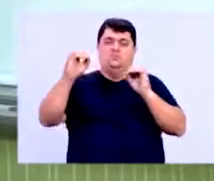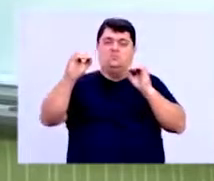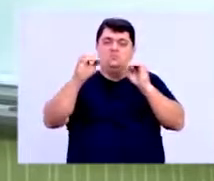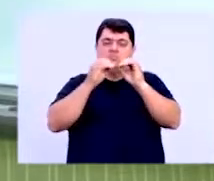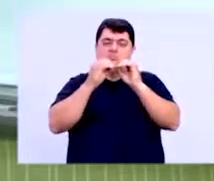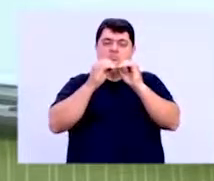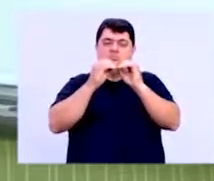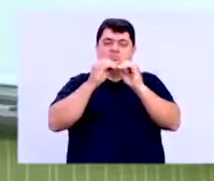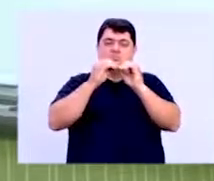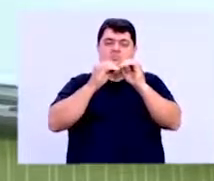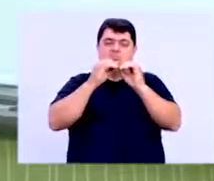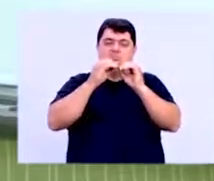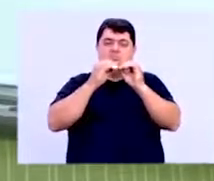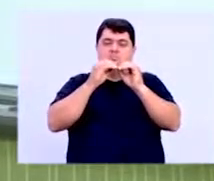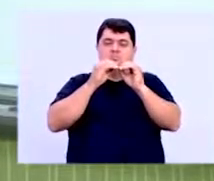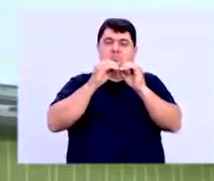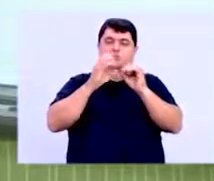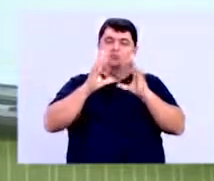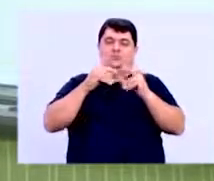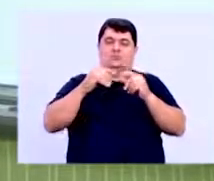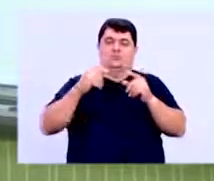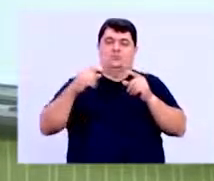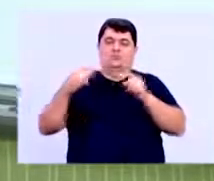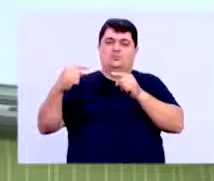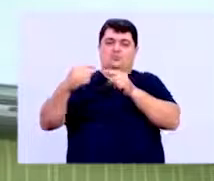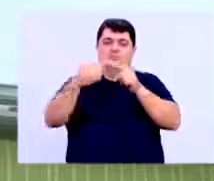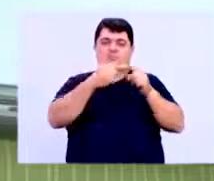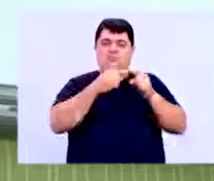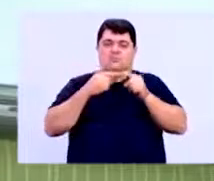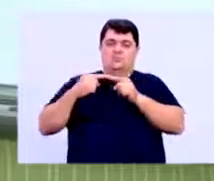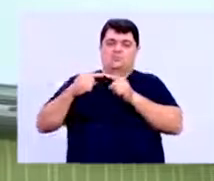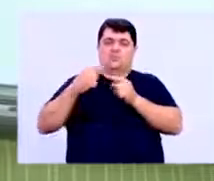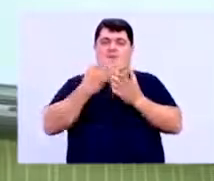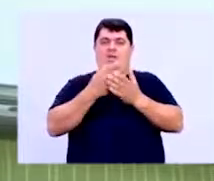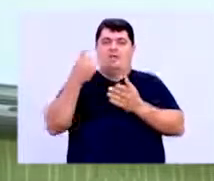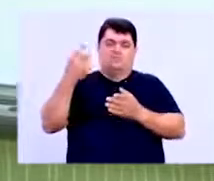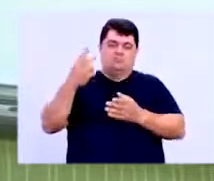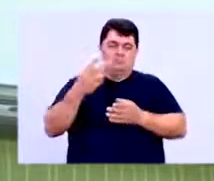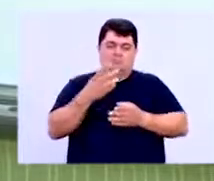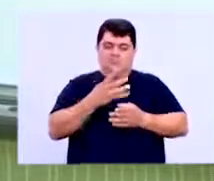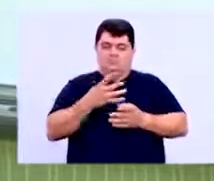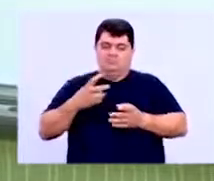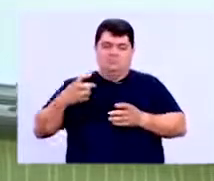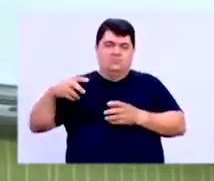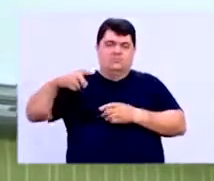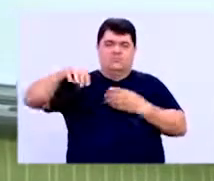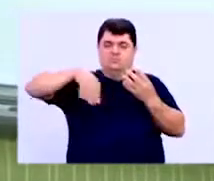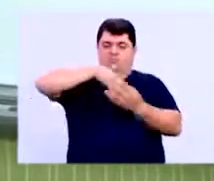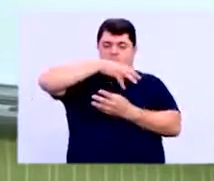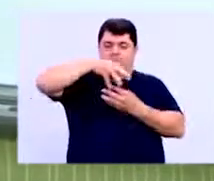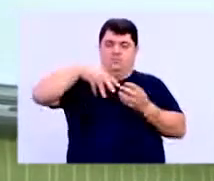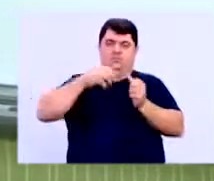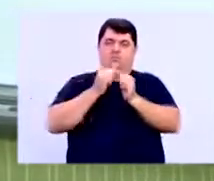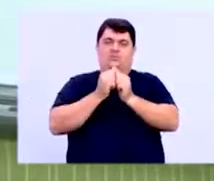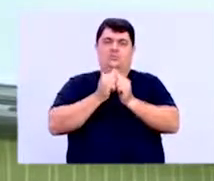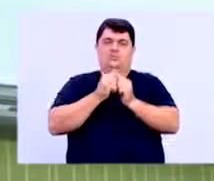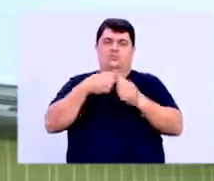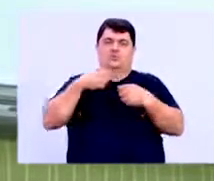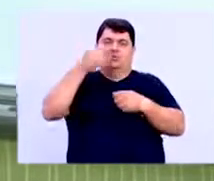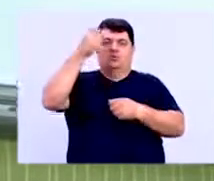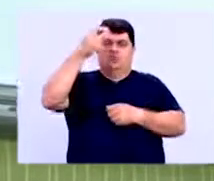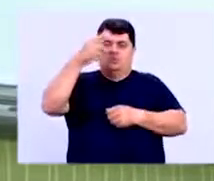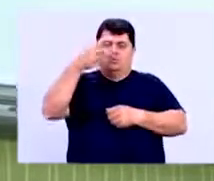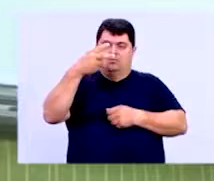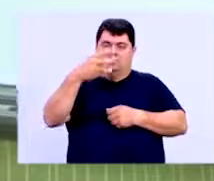estão vendo? Está tudo interligado. Aula 1 interligada com a 2, aula 2 interligada com a 3. É necessário passar passo a passo,